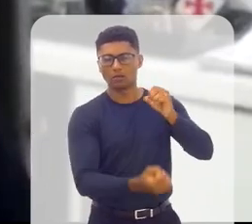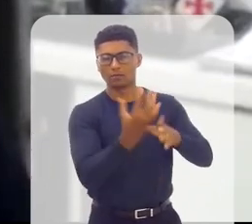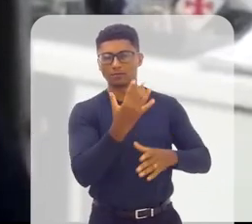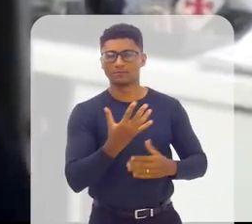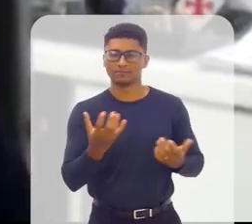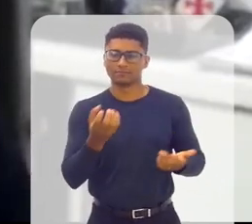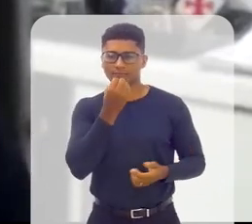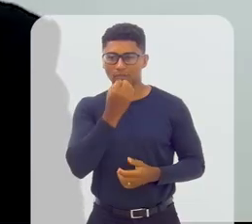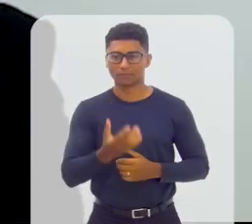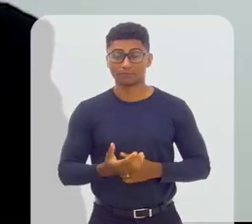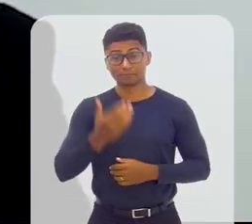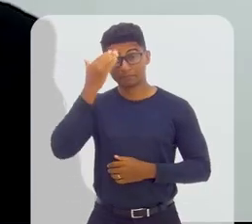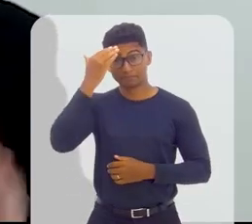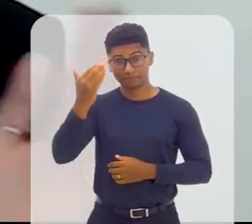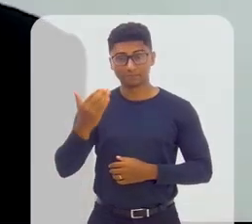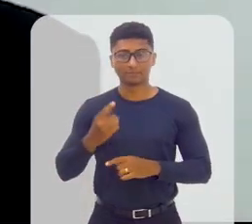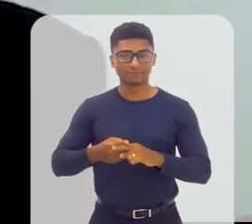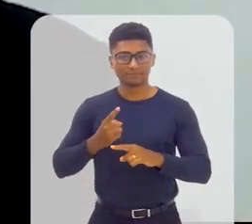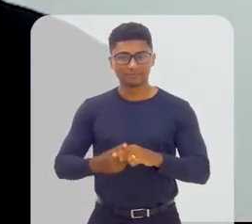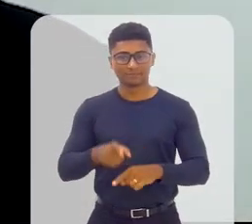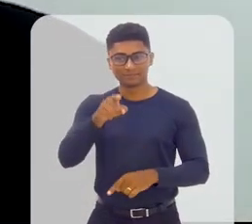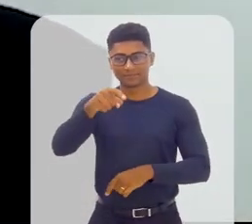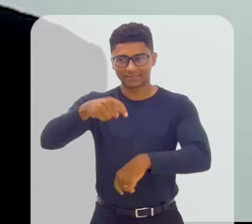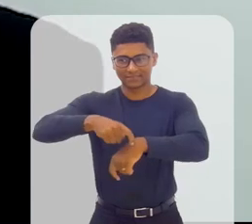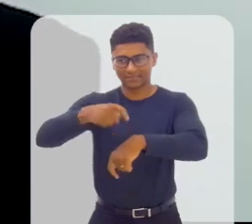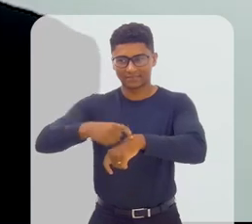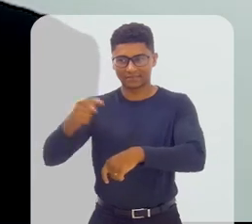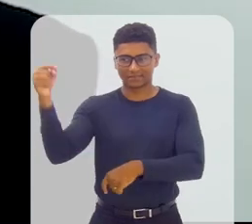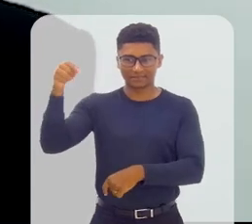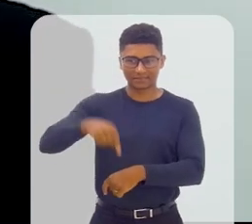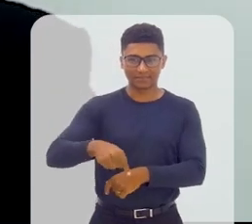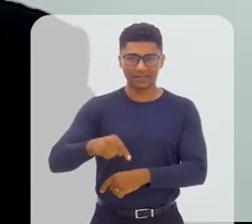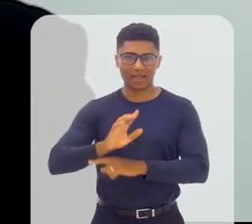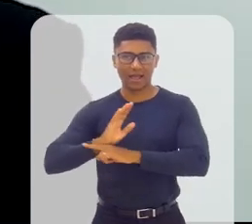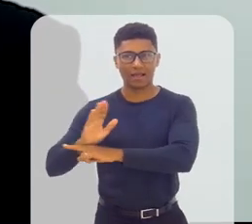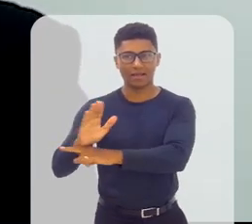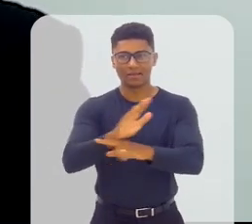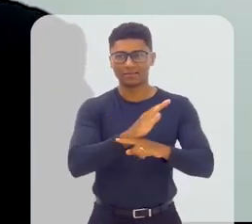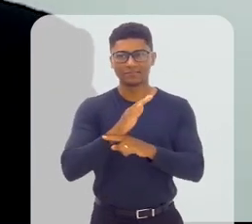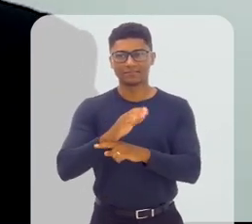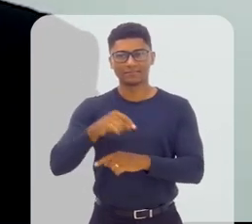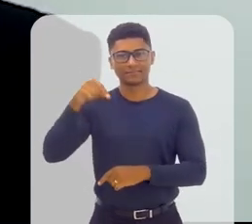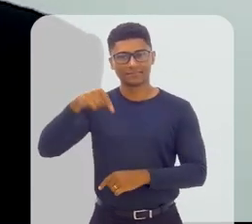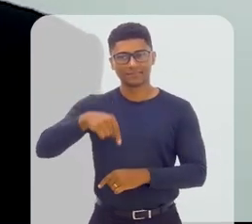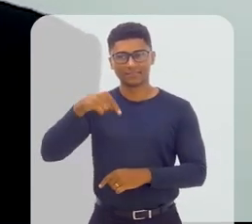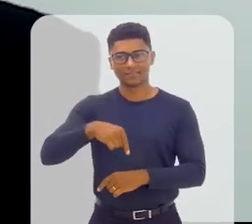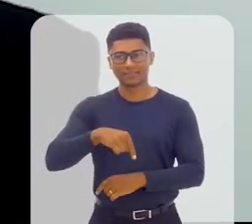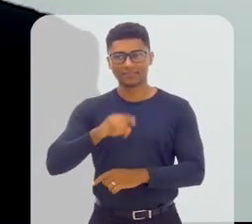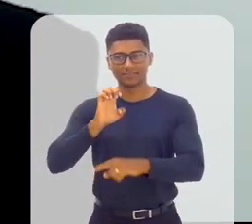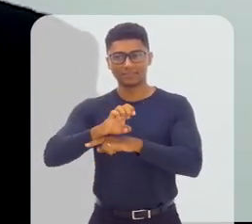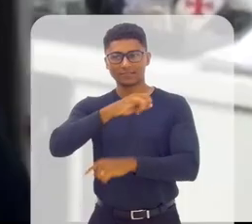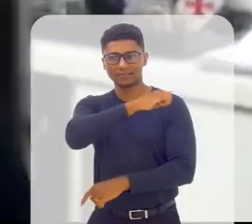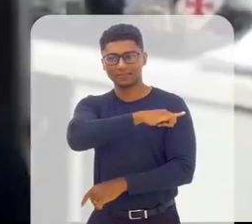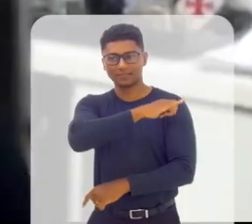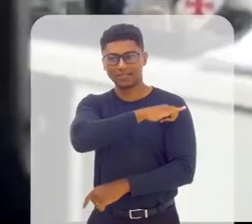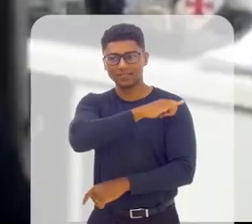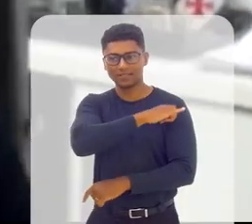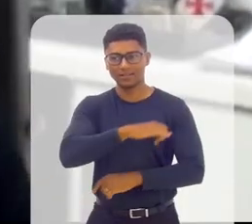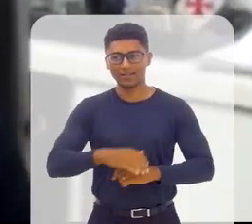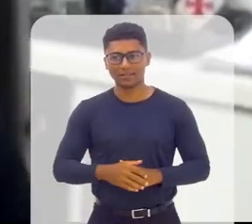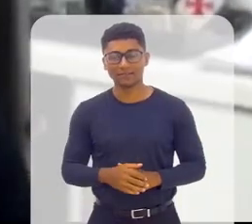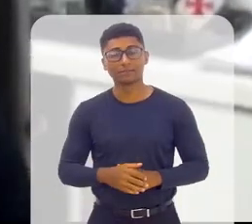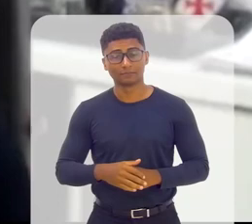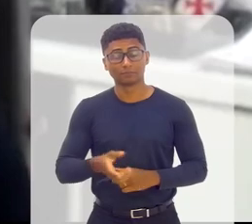forma possível. Presidente, muito obrigada por ter aberto um espacinho da agenda para poder contribuir com a agenda de futuro do Estado do Rio de Janeiro. Contem sempre com a